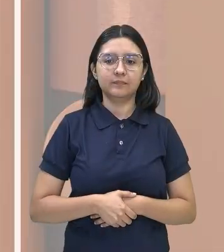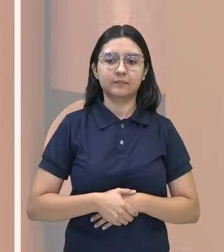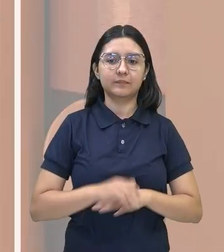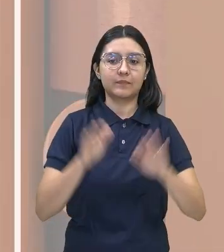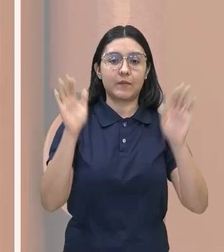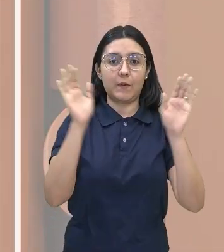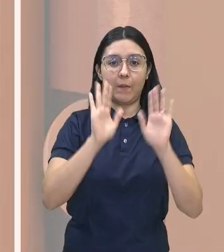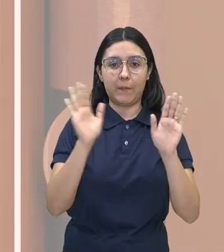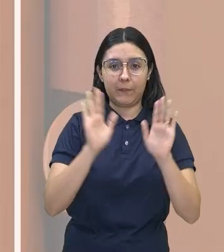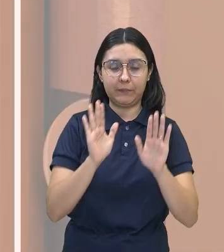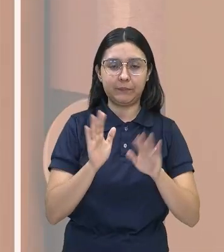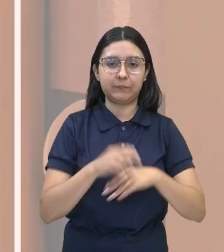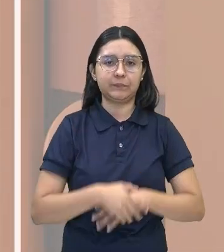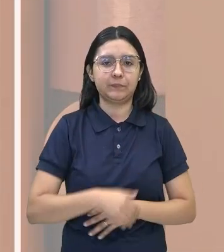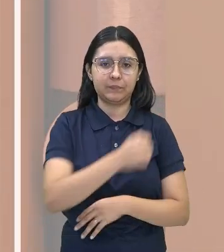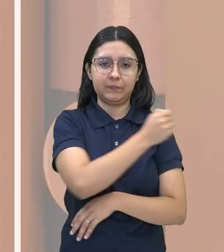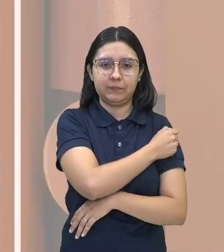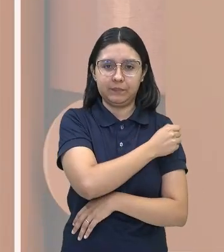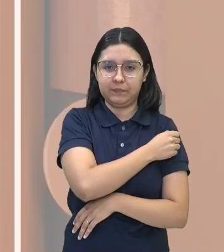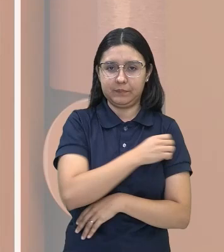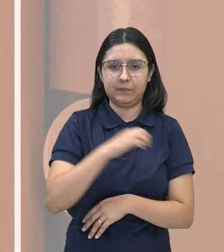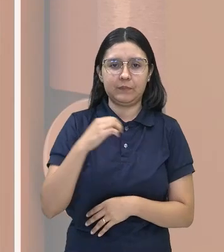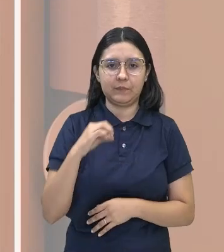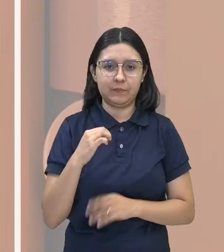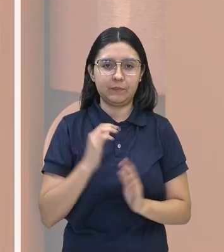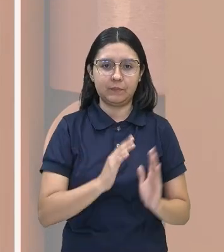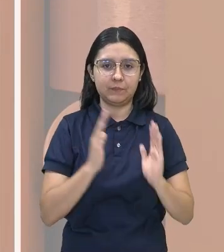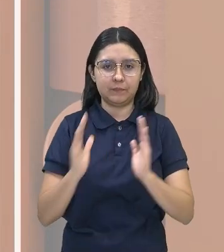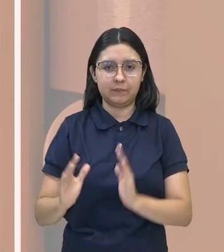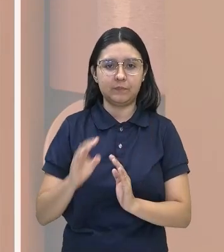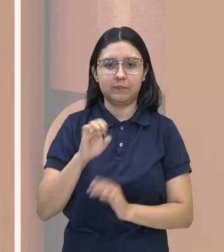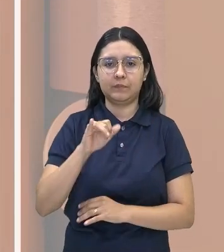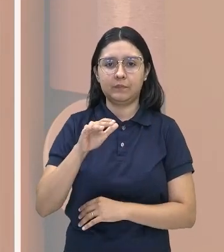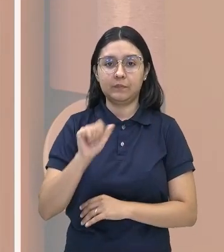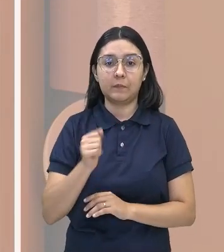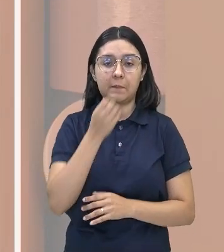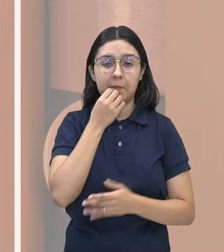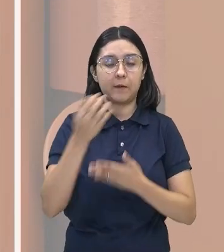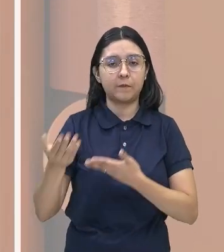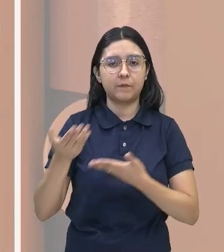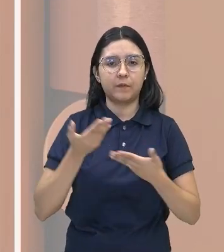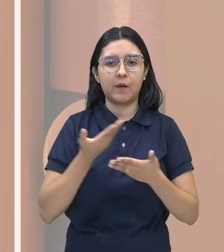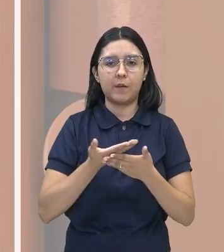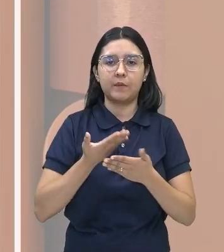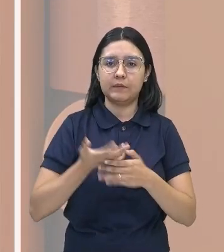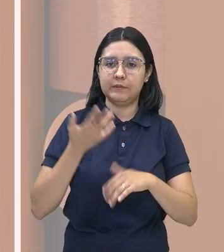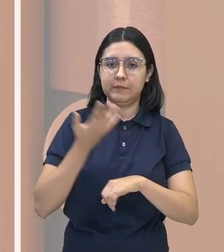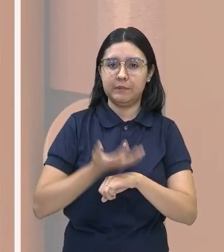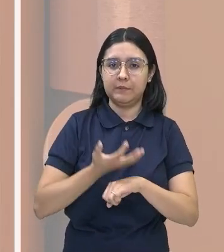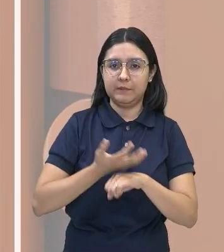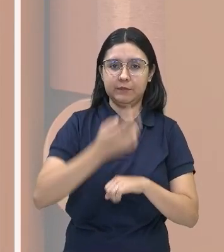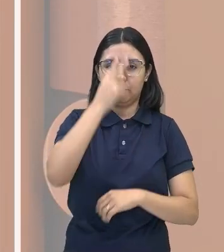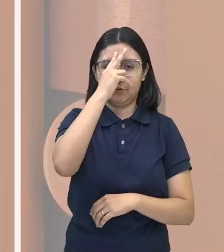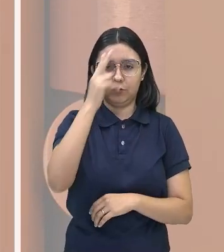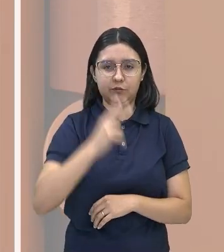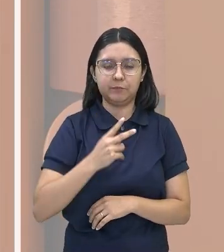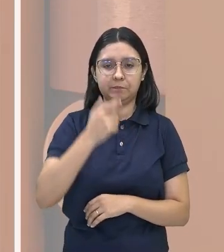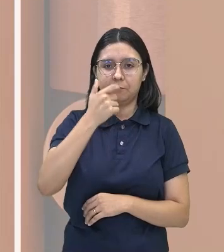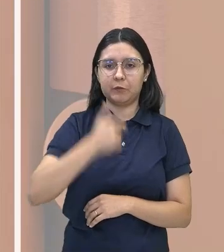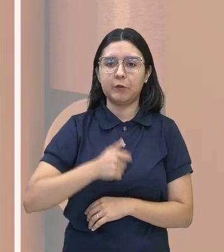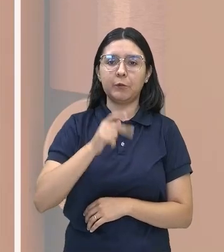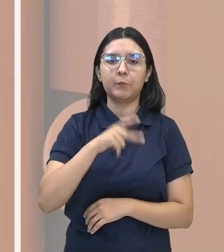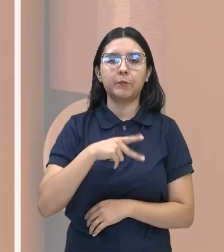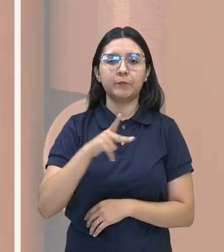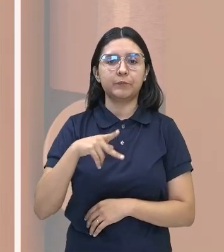Olá, turma boa da nona etapa, Educação de Jovens e Adultos, sejam bem-vindos a mais uma aula de História. E eu sou o professor